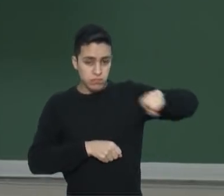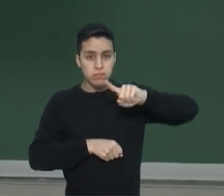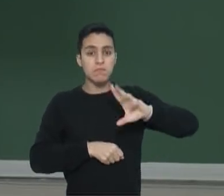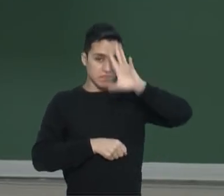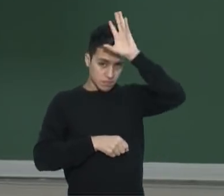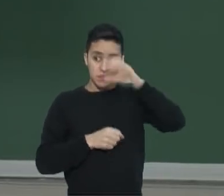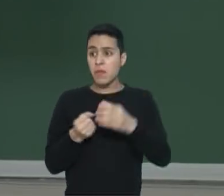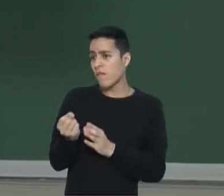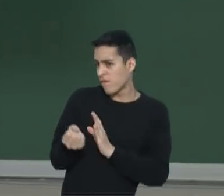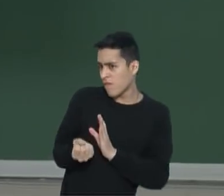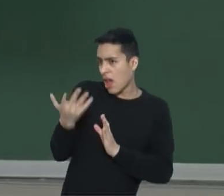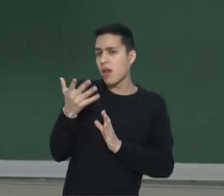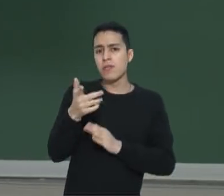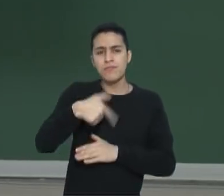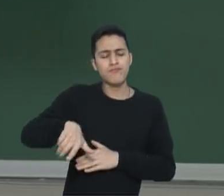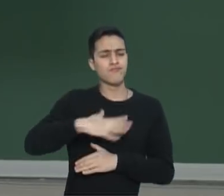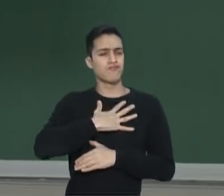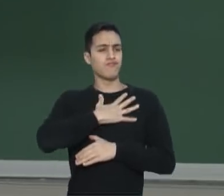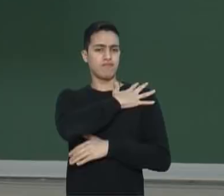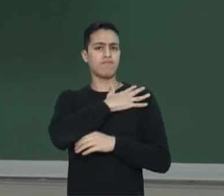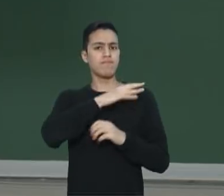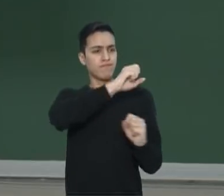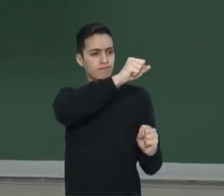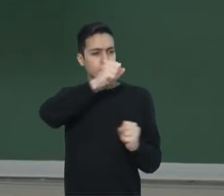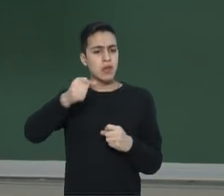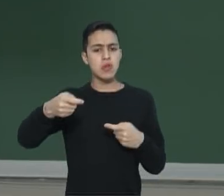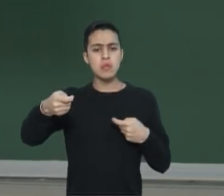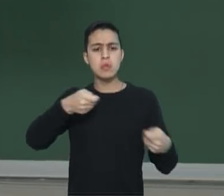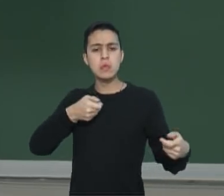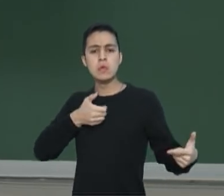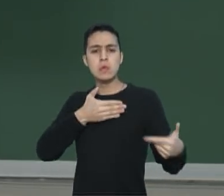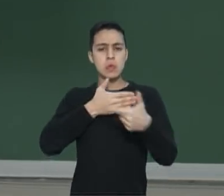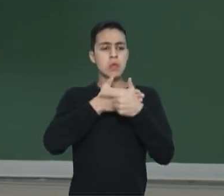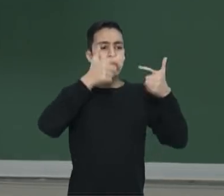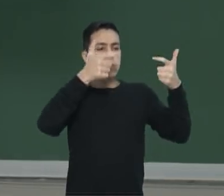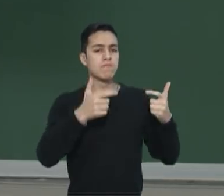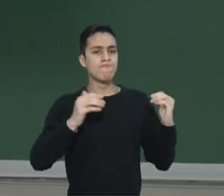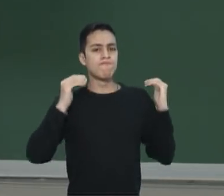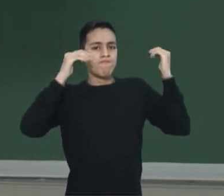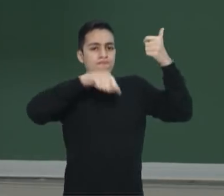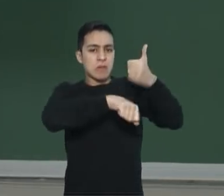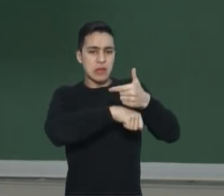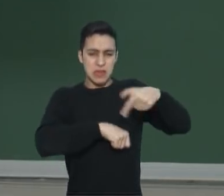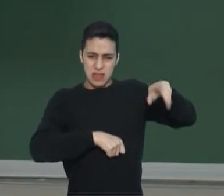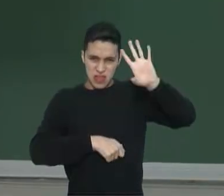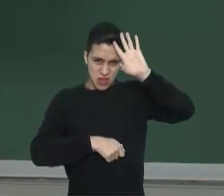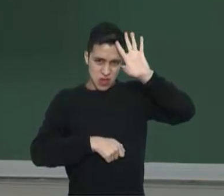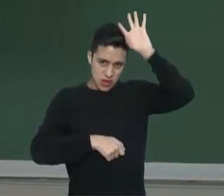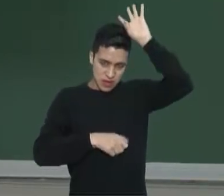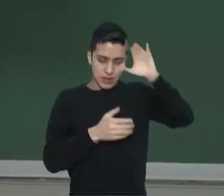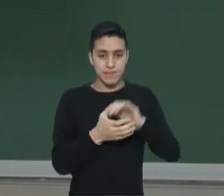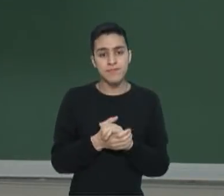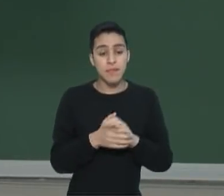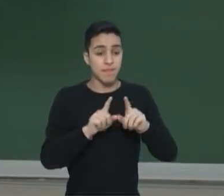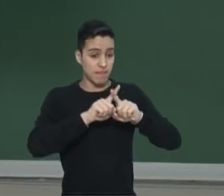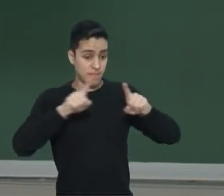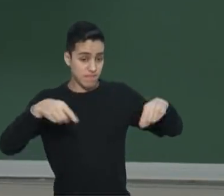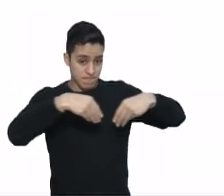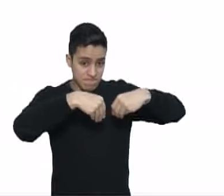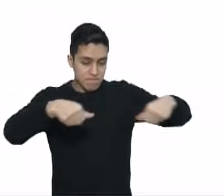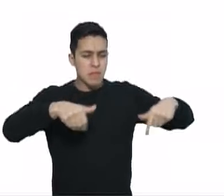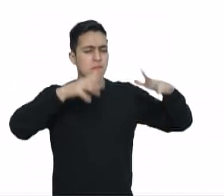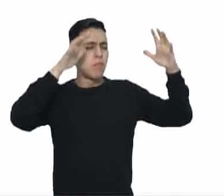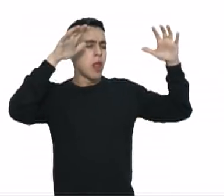ocupar cargos de generais, né, cargos de comando dentro do exército romano. O território após a queda de Roma